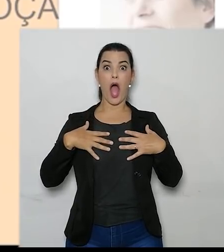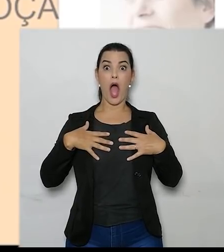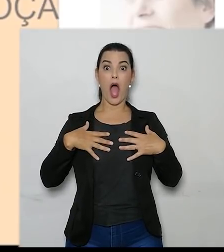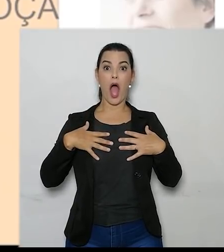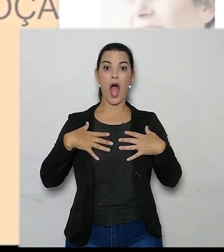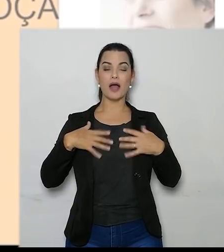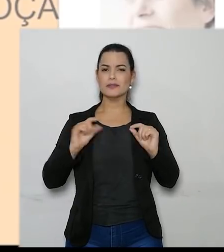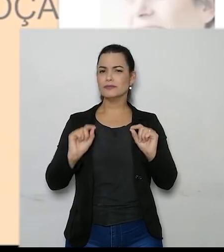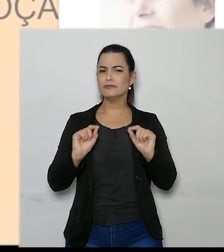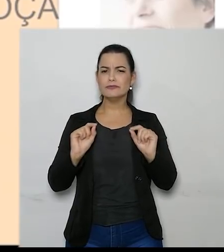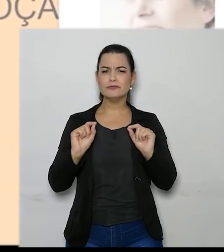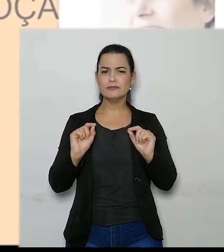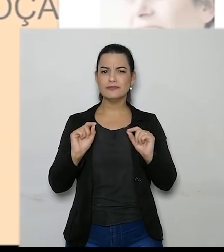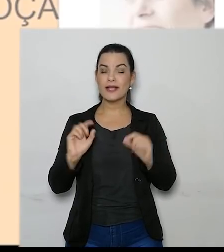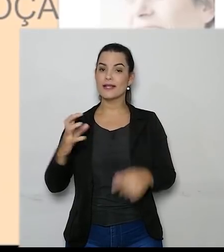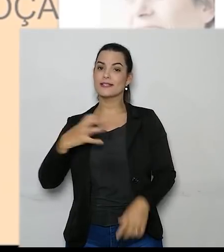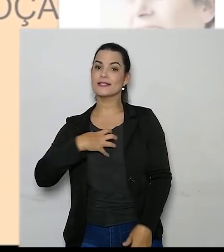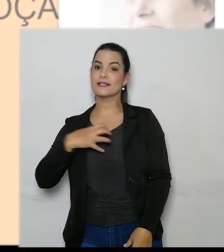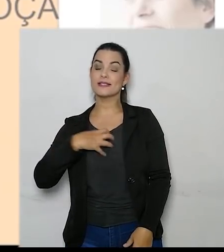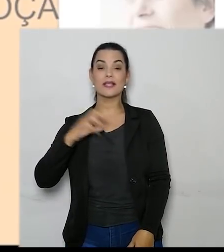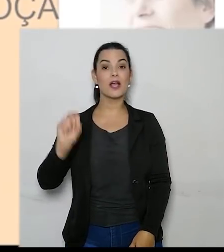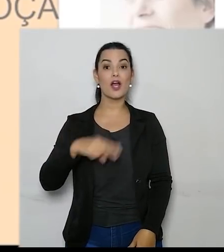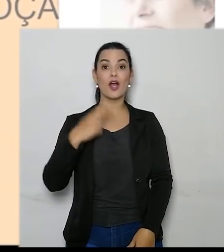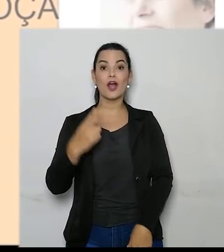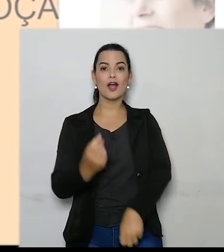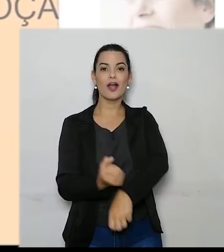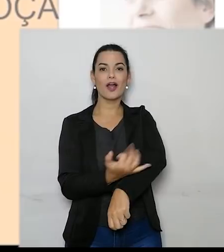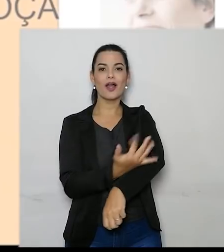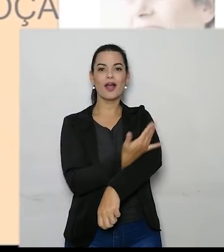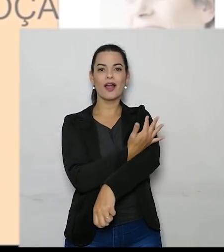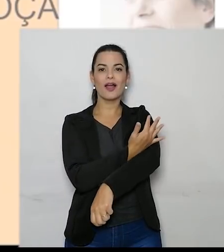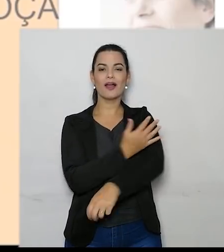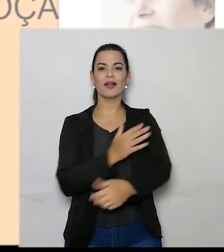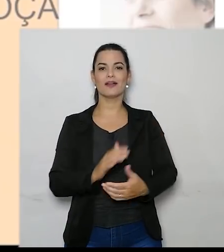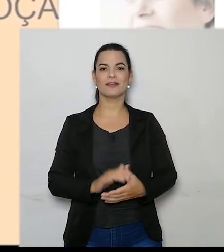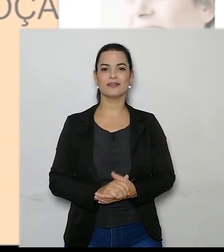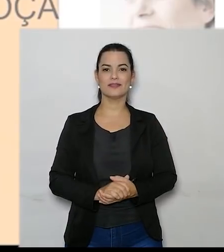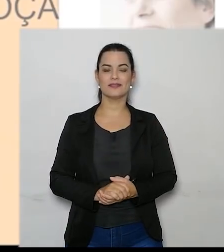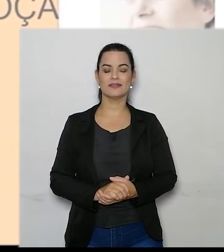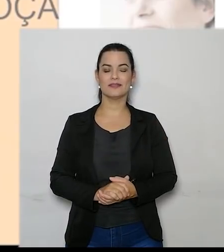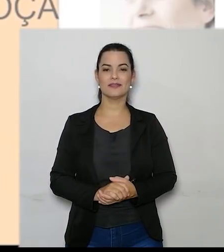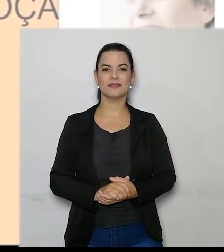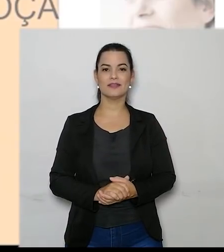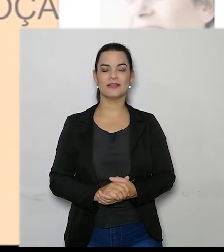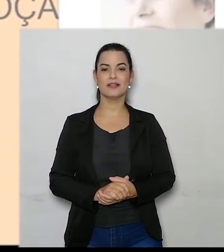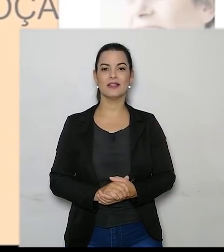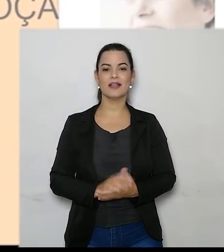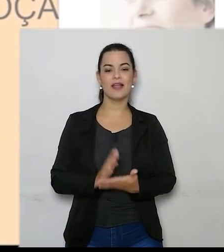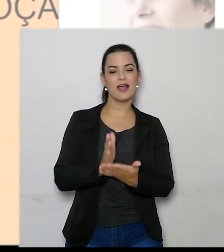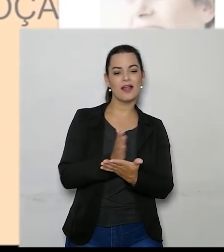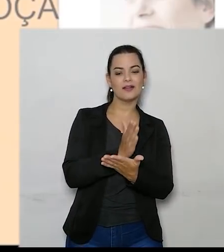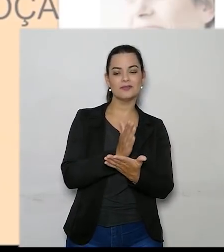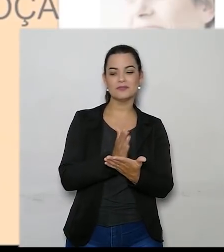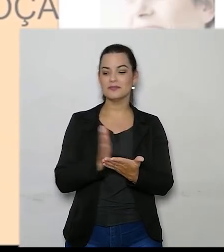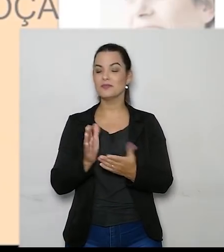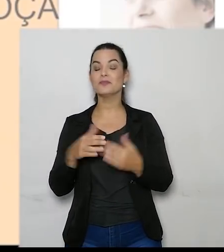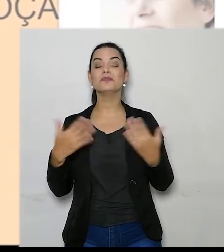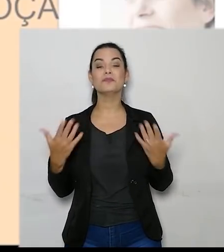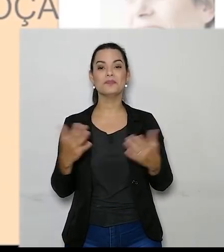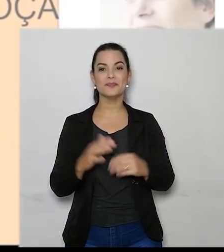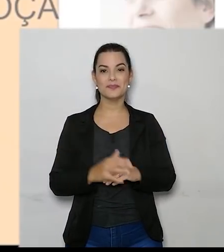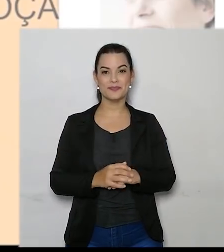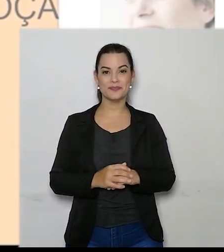Surpresa! É um sentimento ou é uma emoção? Para qual lado vocês colocam esse